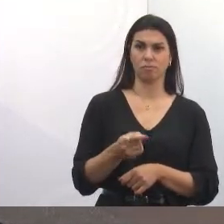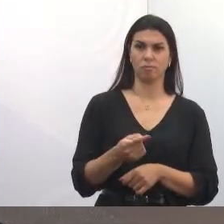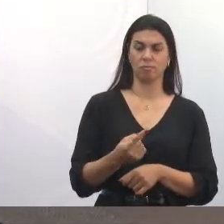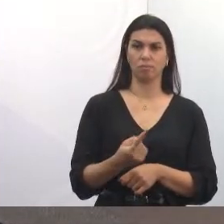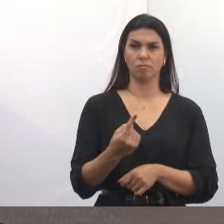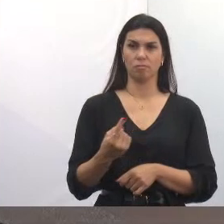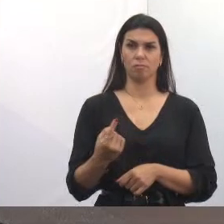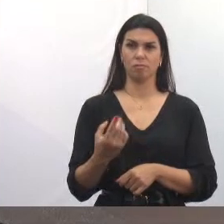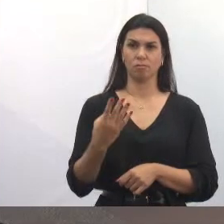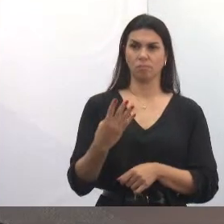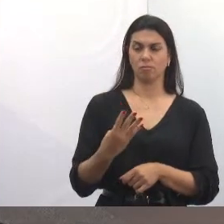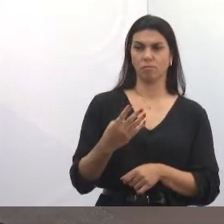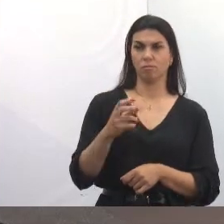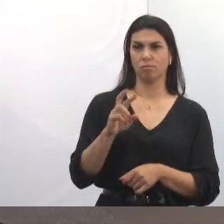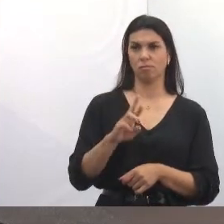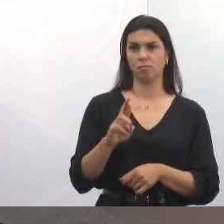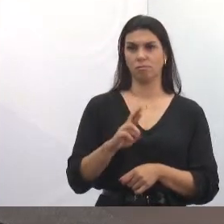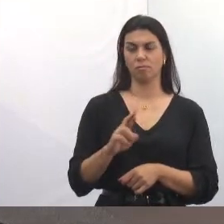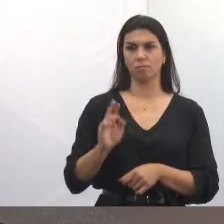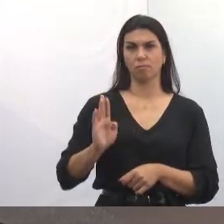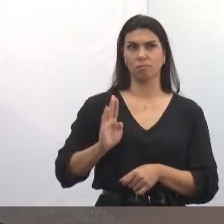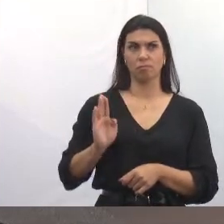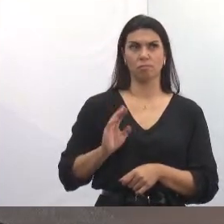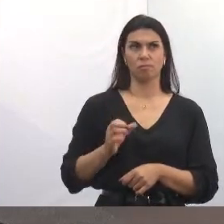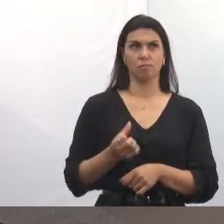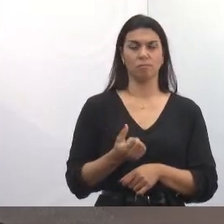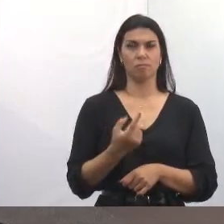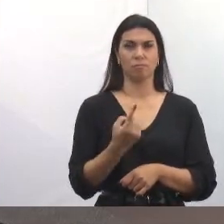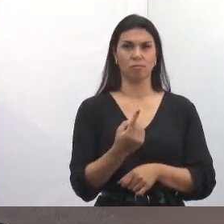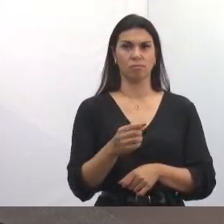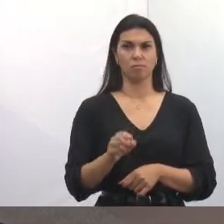R$ 1.166.114, pensionista